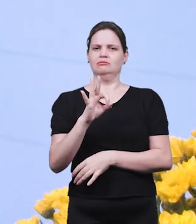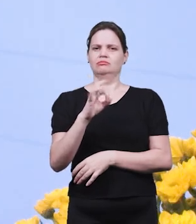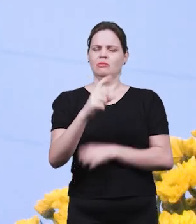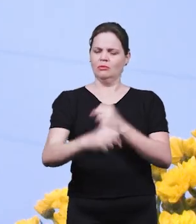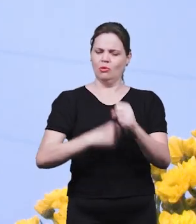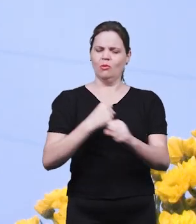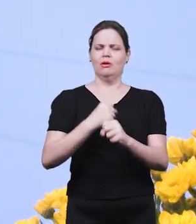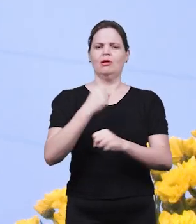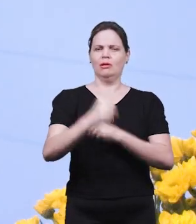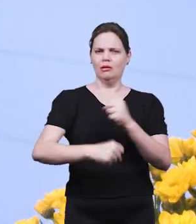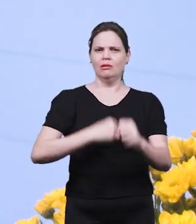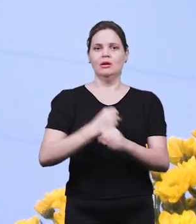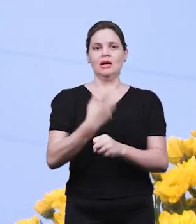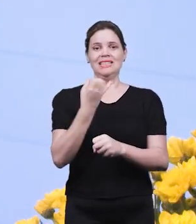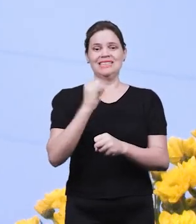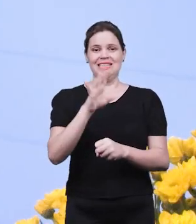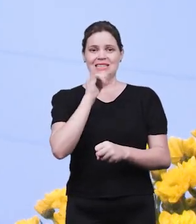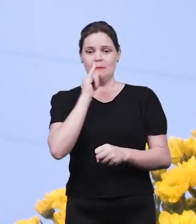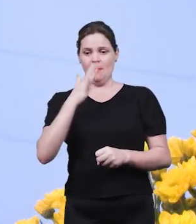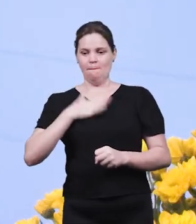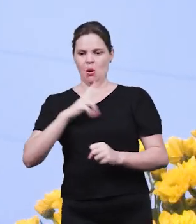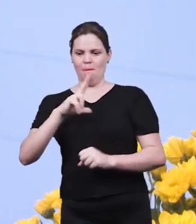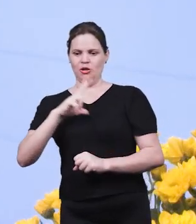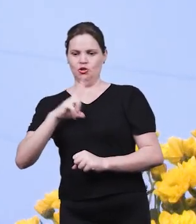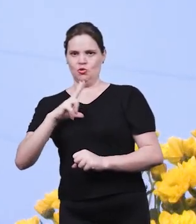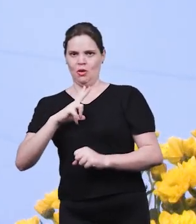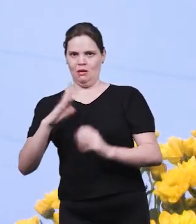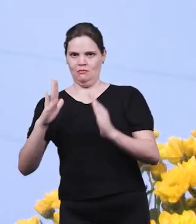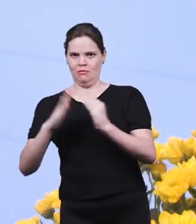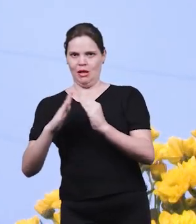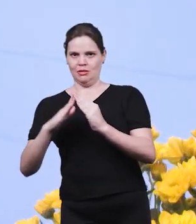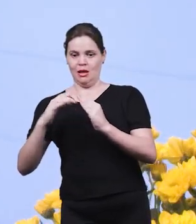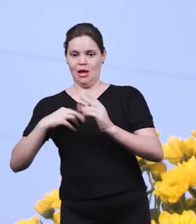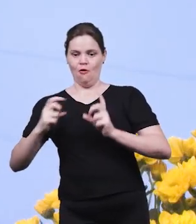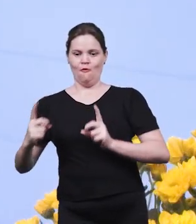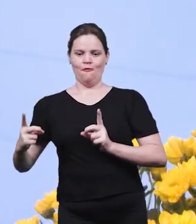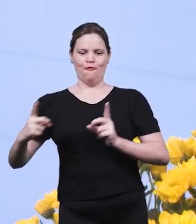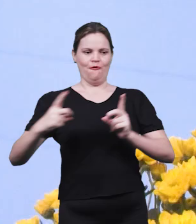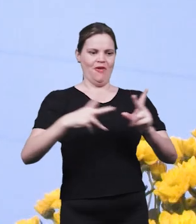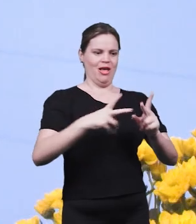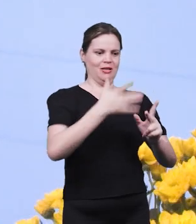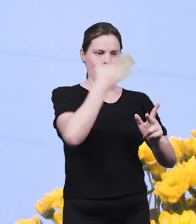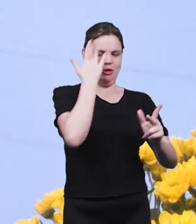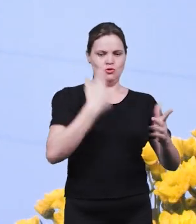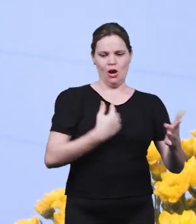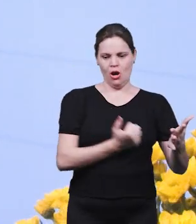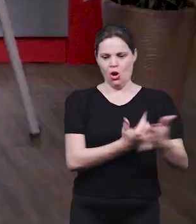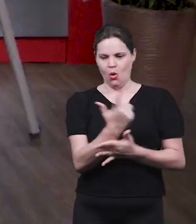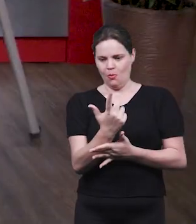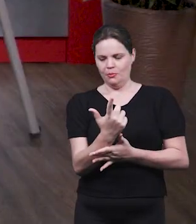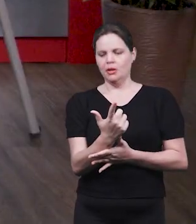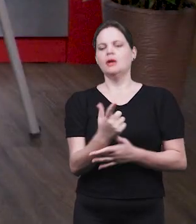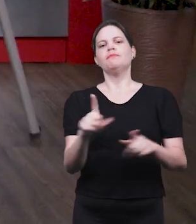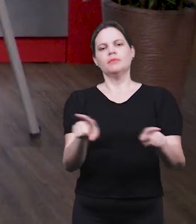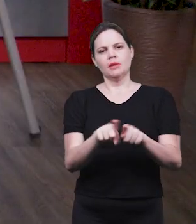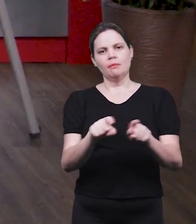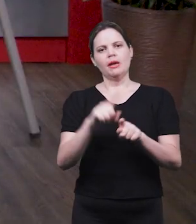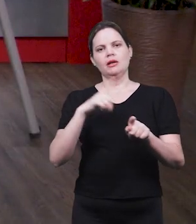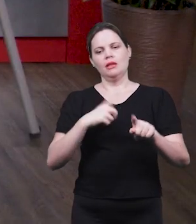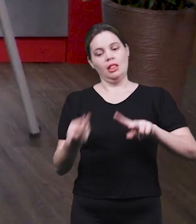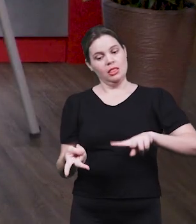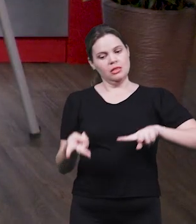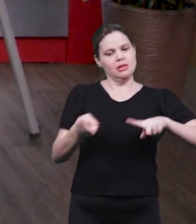uma transferência entre particulares, incide o laudêmio. Correto. Que são